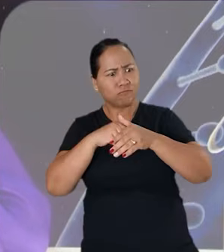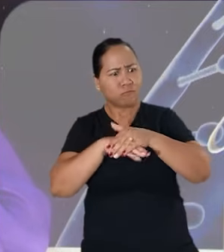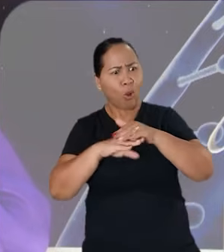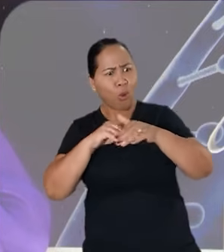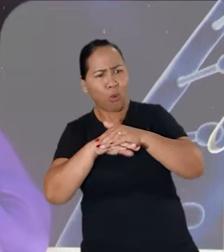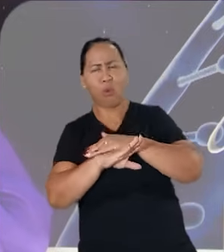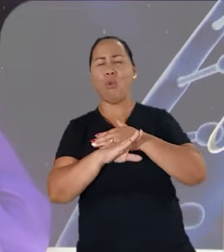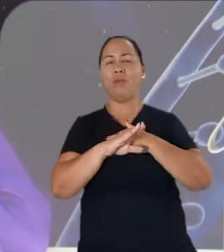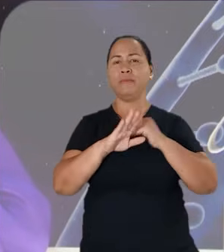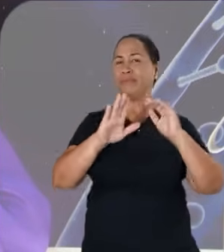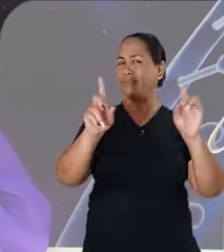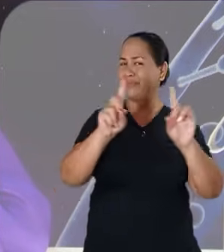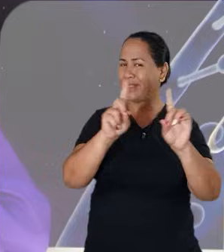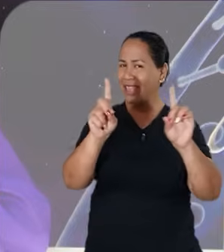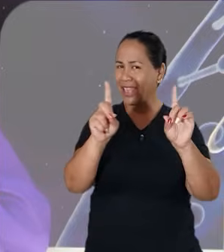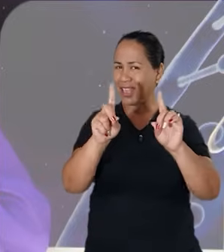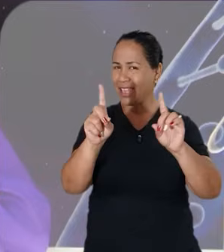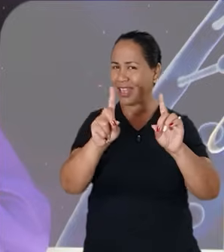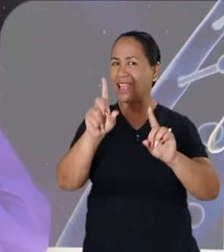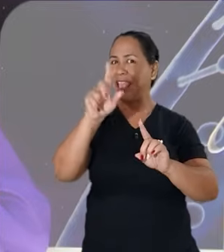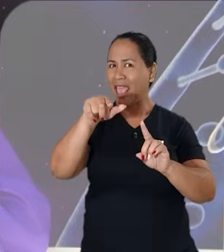É o quanto somos capazes